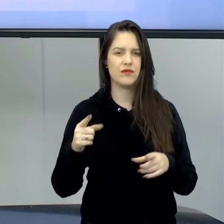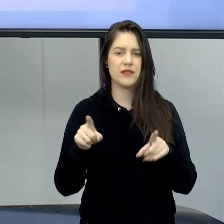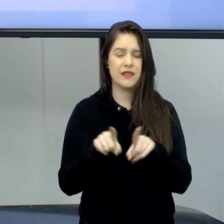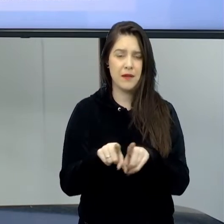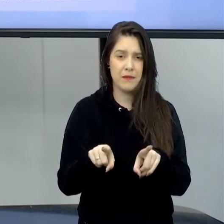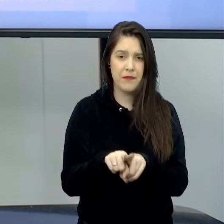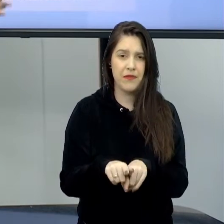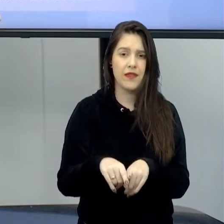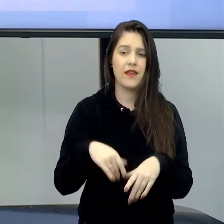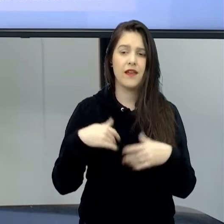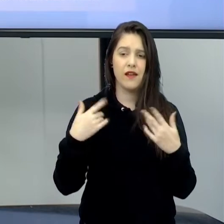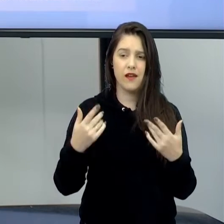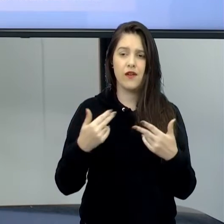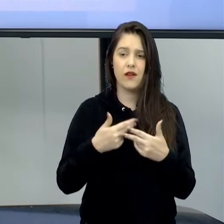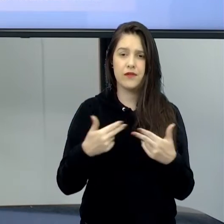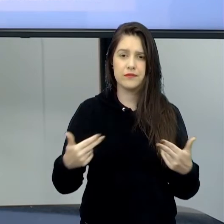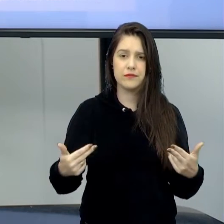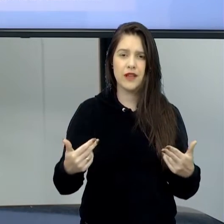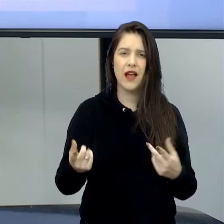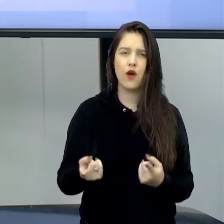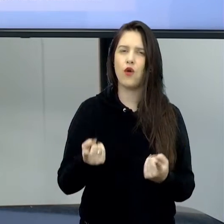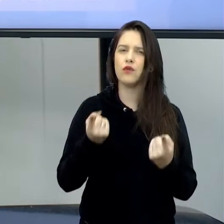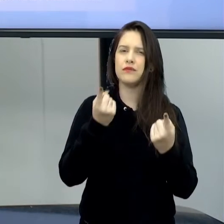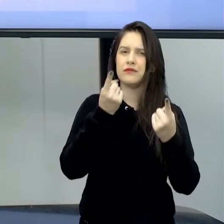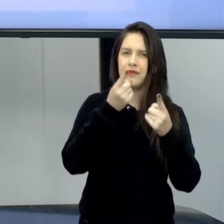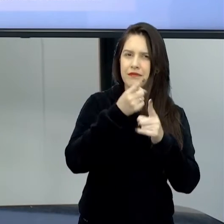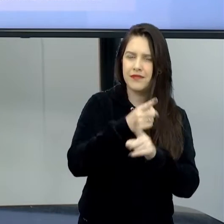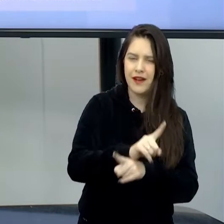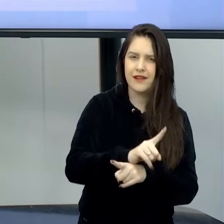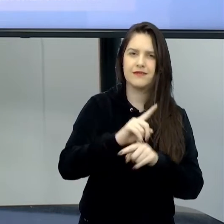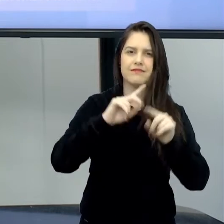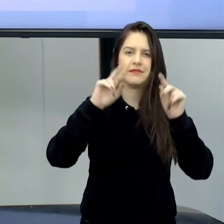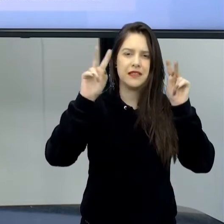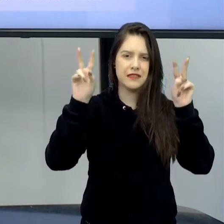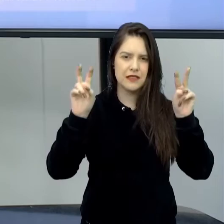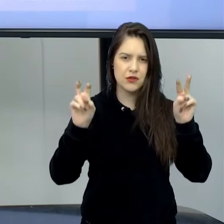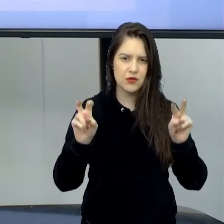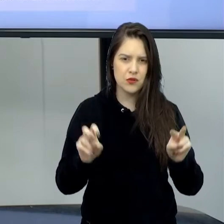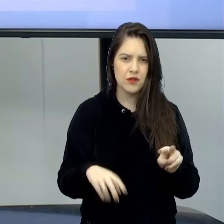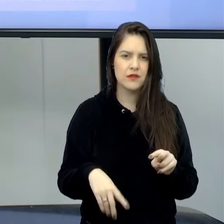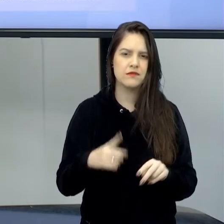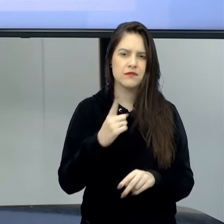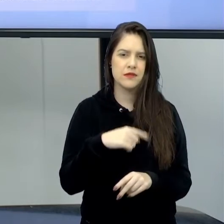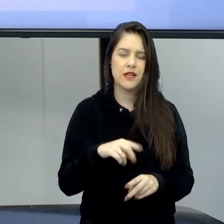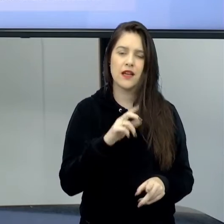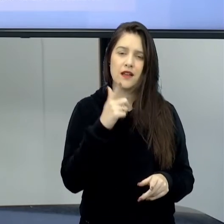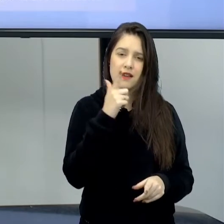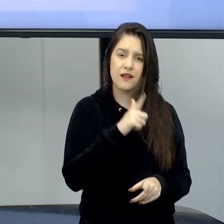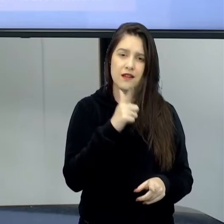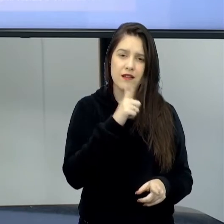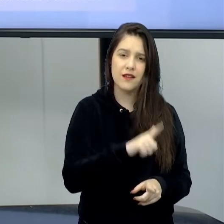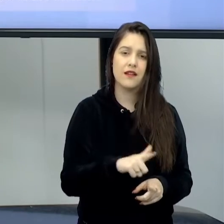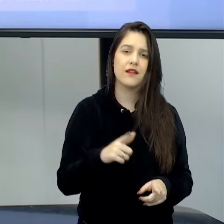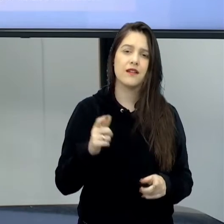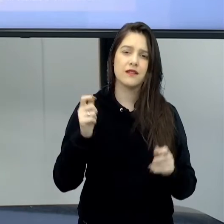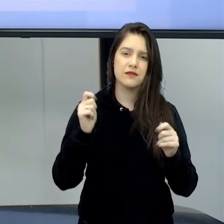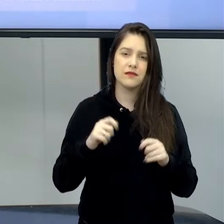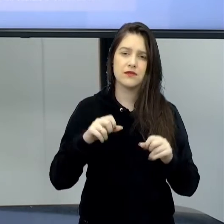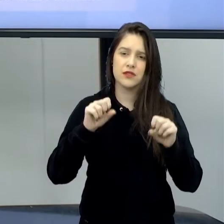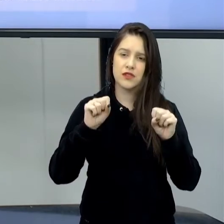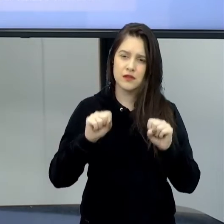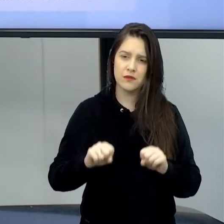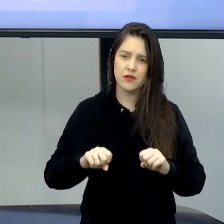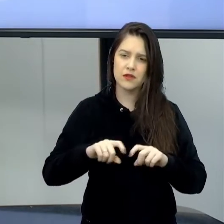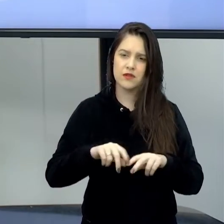Então, há controvérsias nas questões aí, nas idealizações de determinadas emissoras,